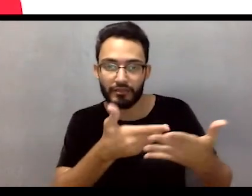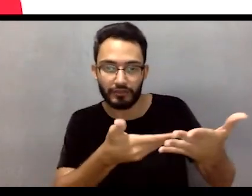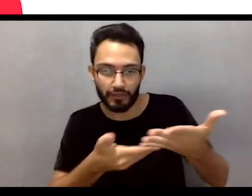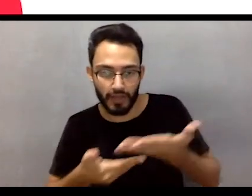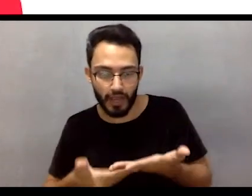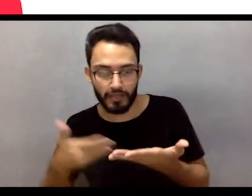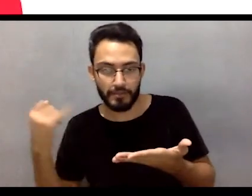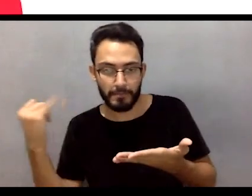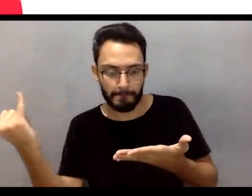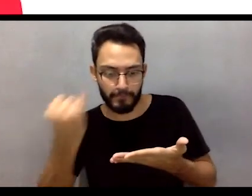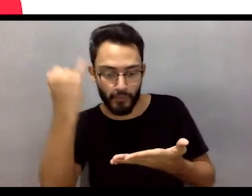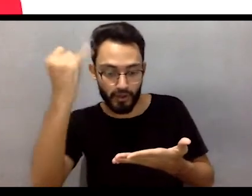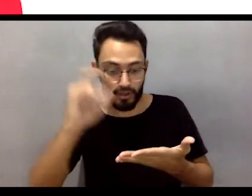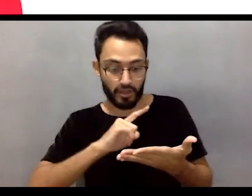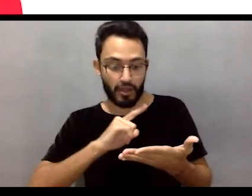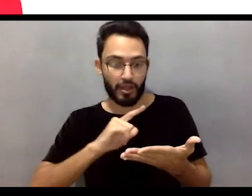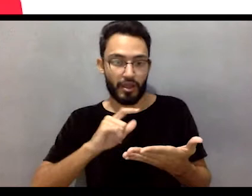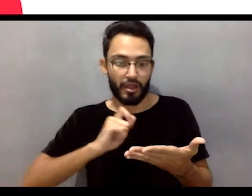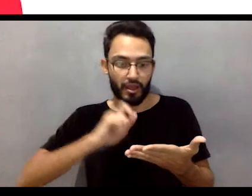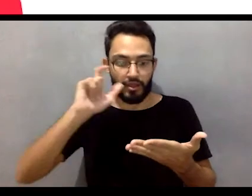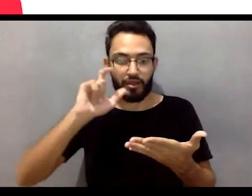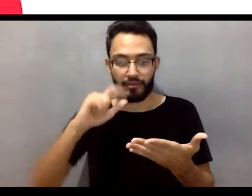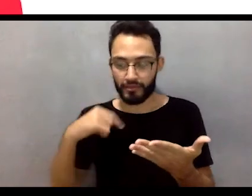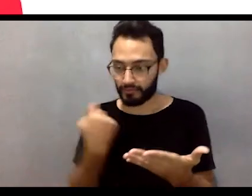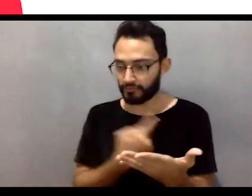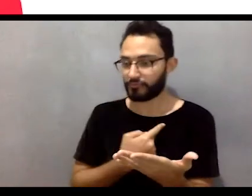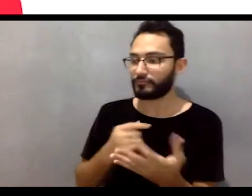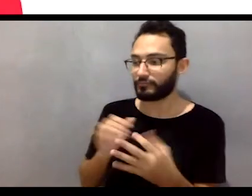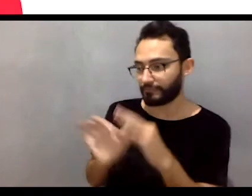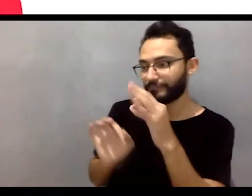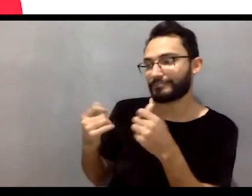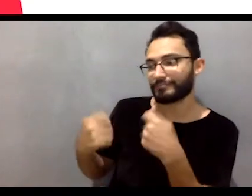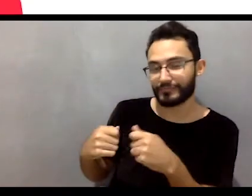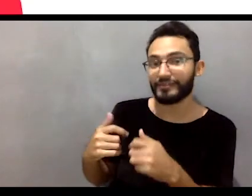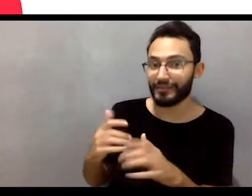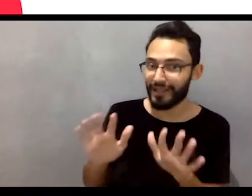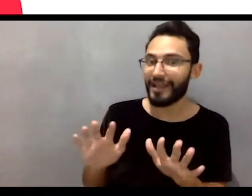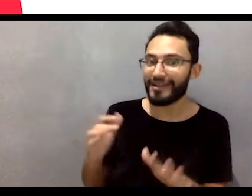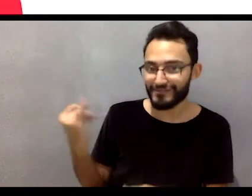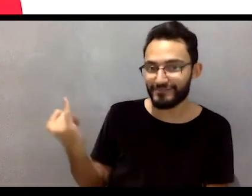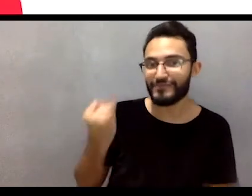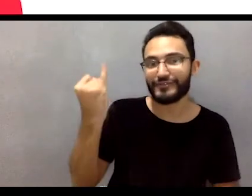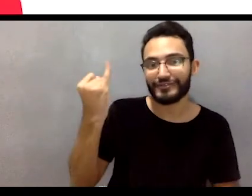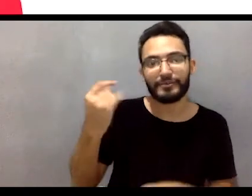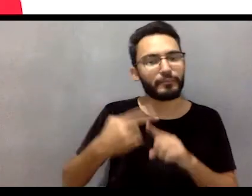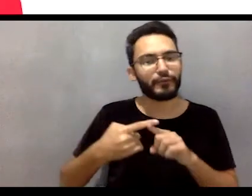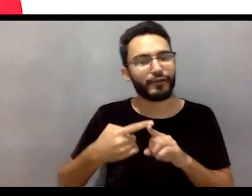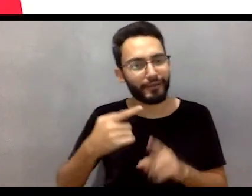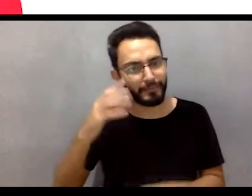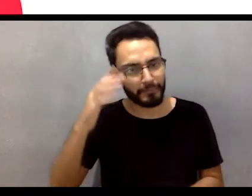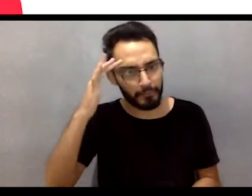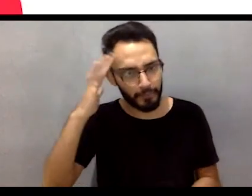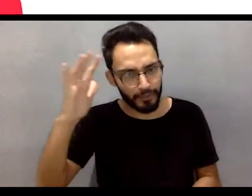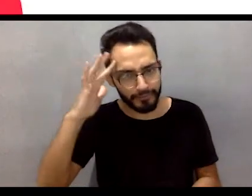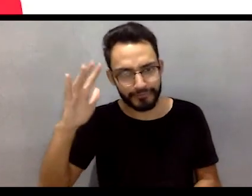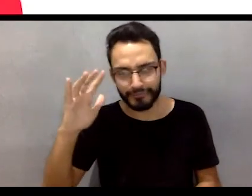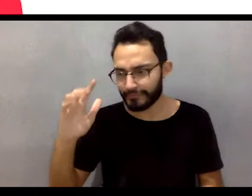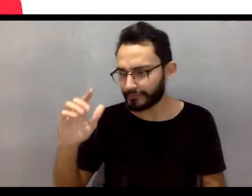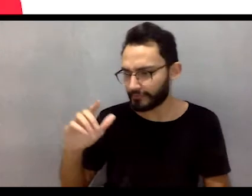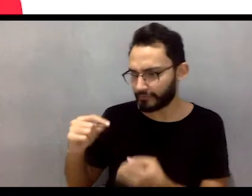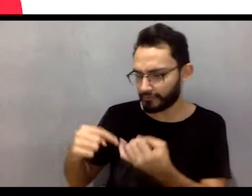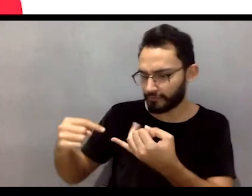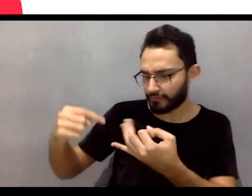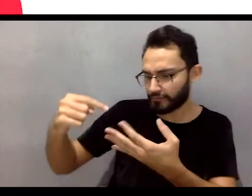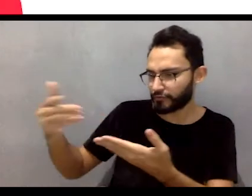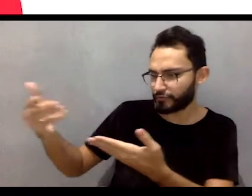é importante para nós. Então, isso que é muito importante, porque de repente aqueles itens que